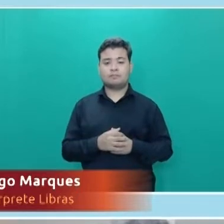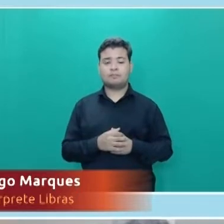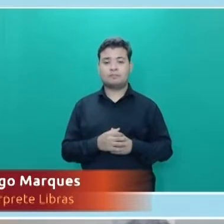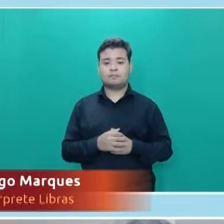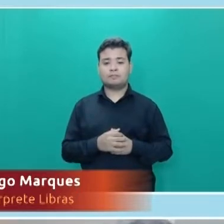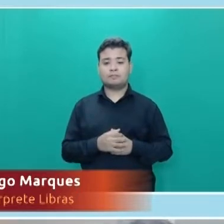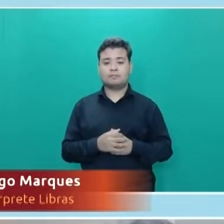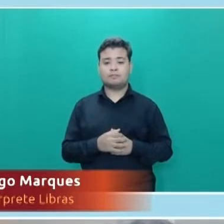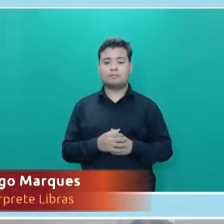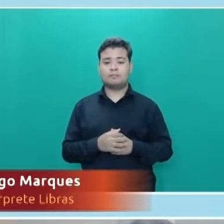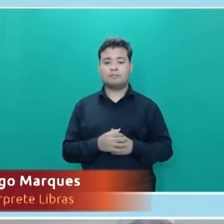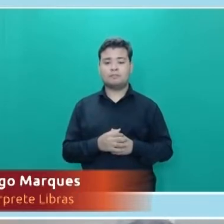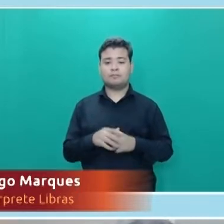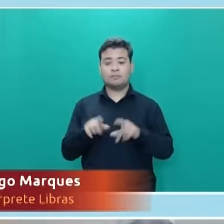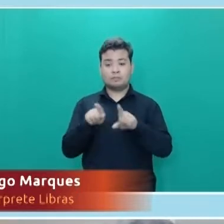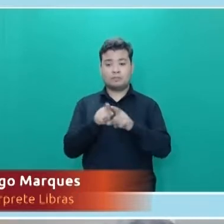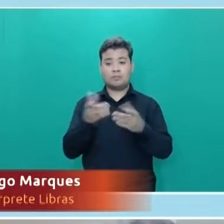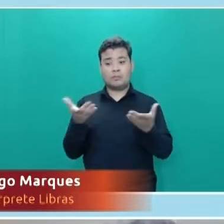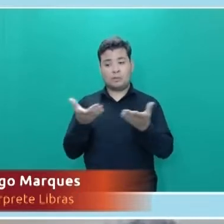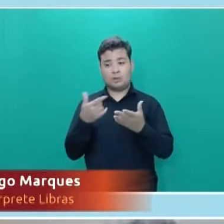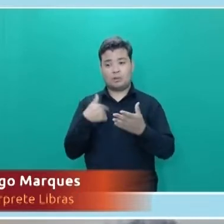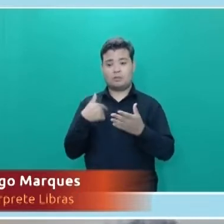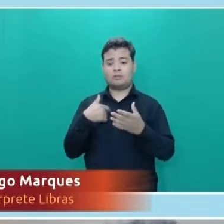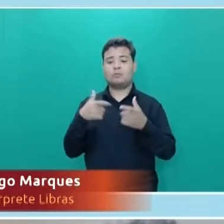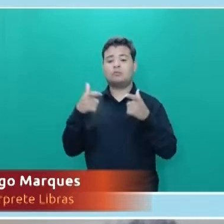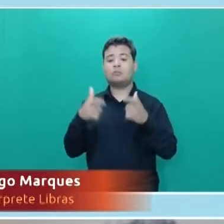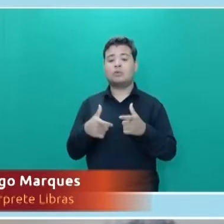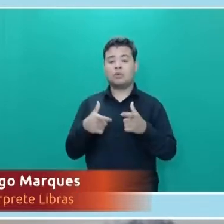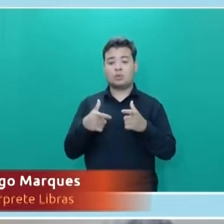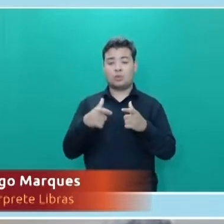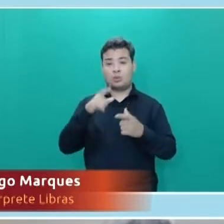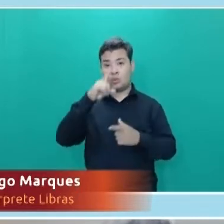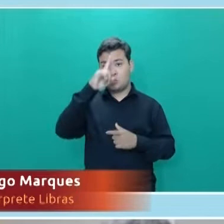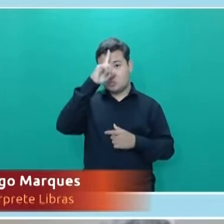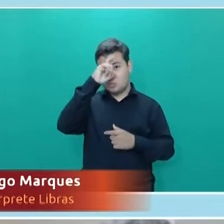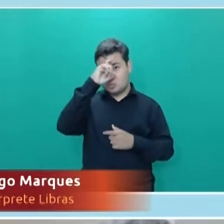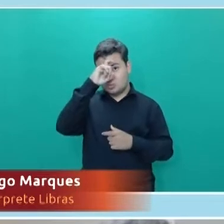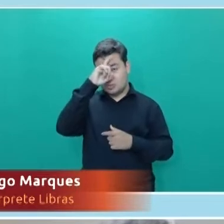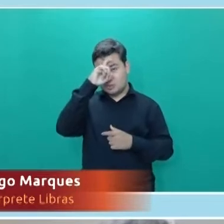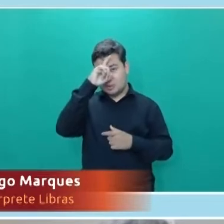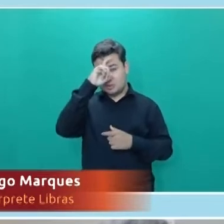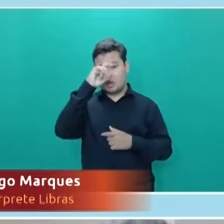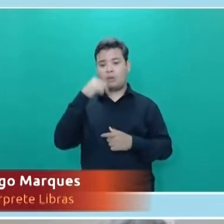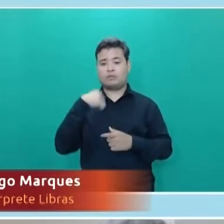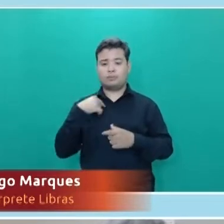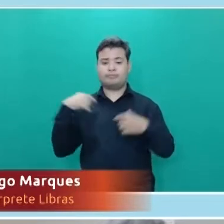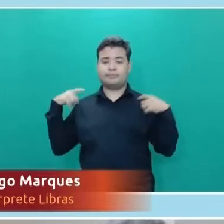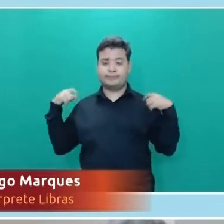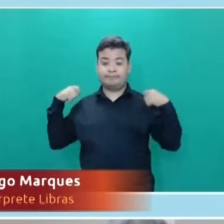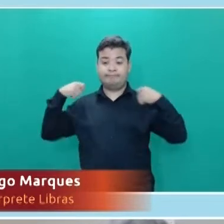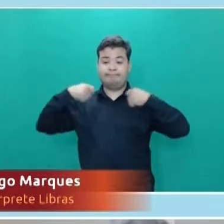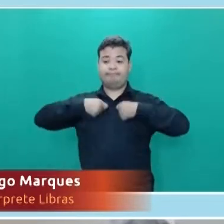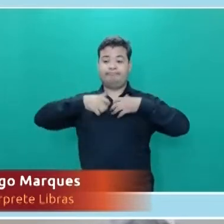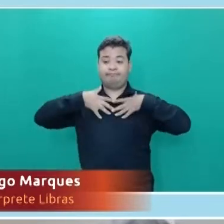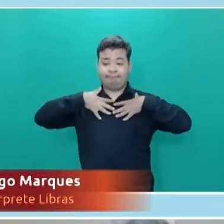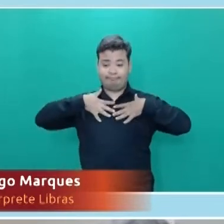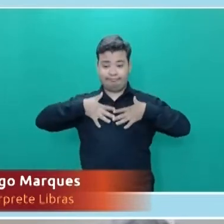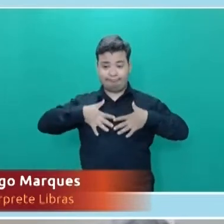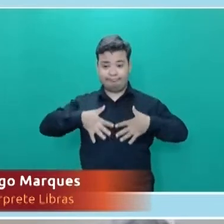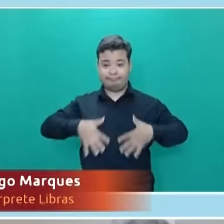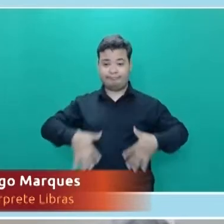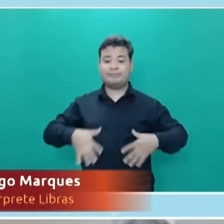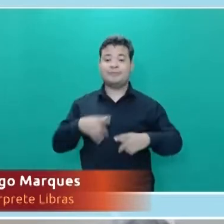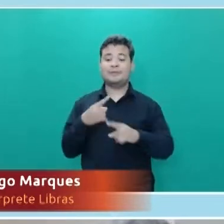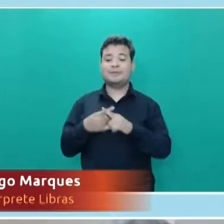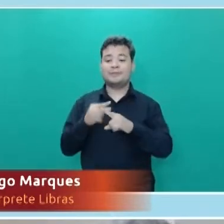Estou agora no hospital, então estou vestindo um jaleco, né, porque eu estava em